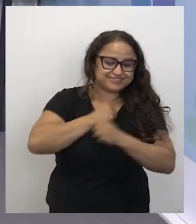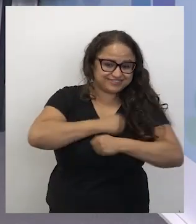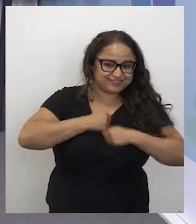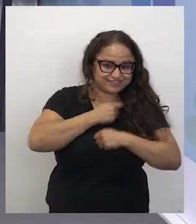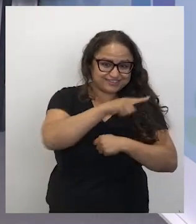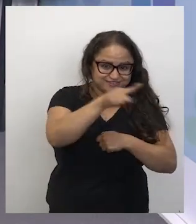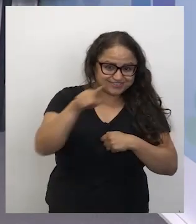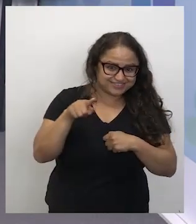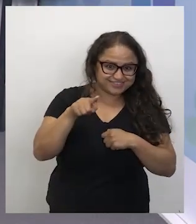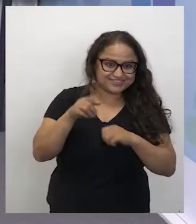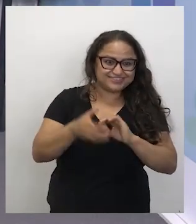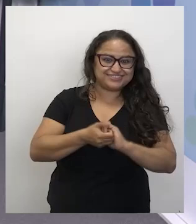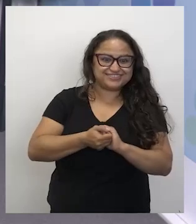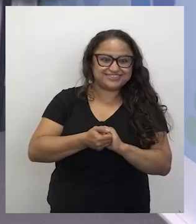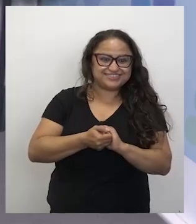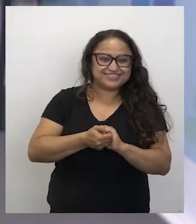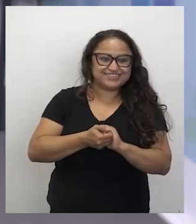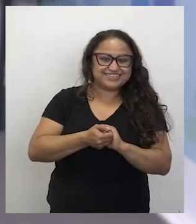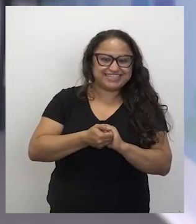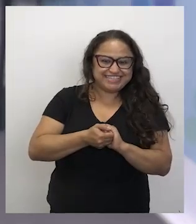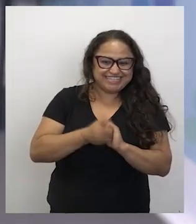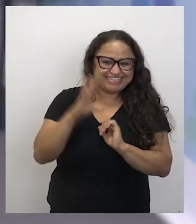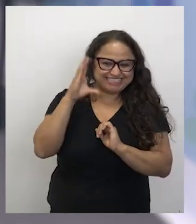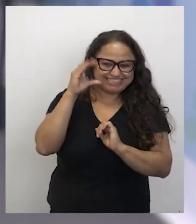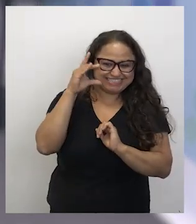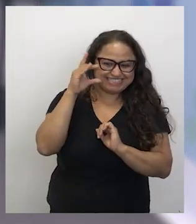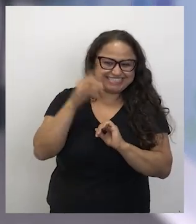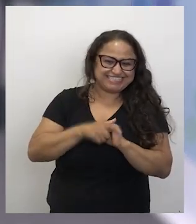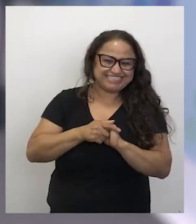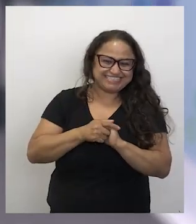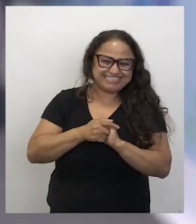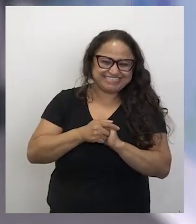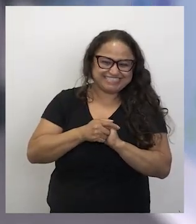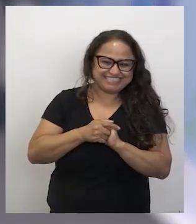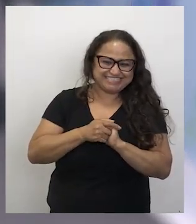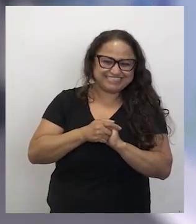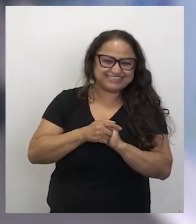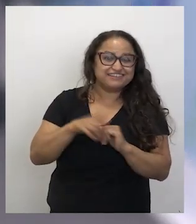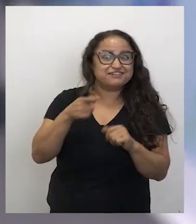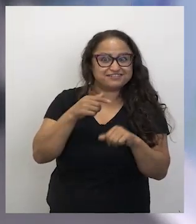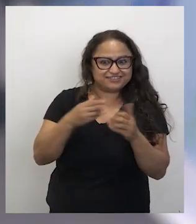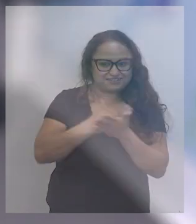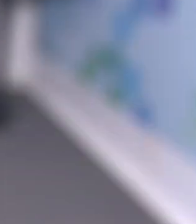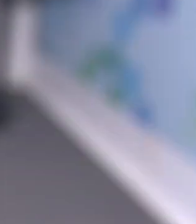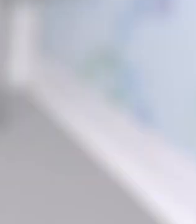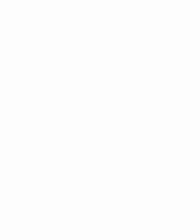hein? Mas lá em Acapulco você entra na aula, hein, No Giba? Instagram lá, hein? Lá em Acapulco você entra na aula, começa com a gente.